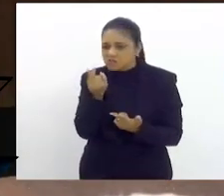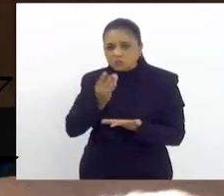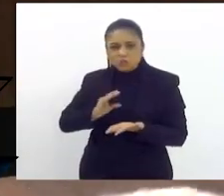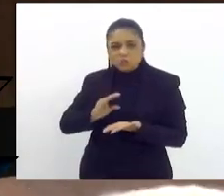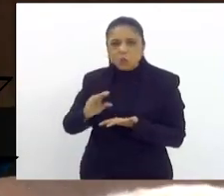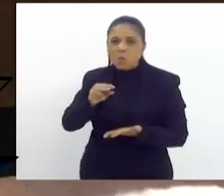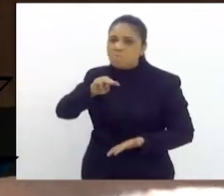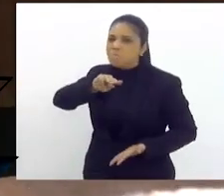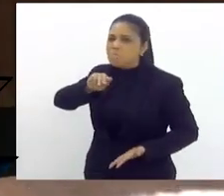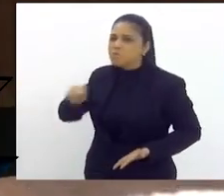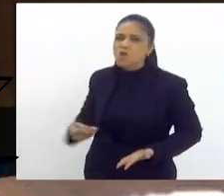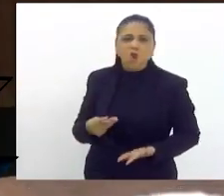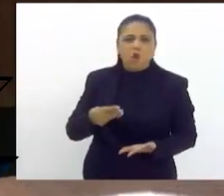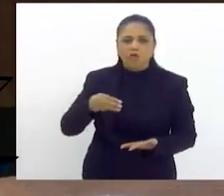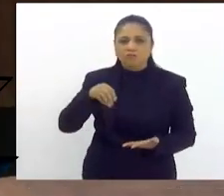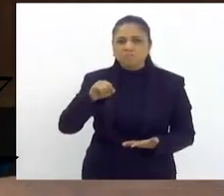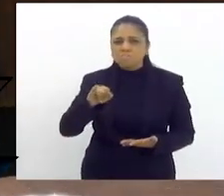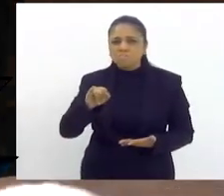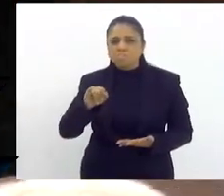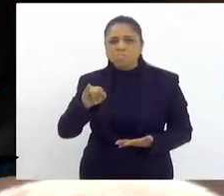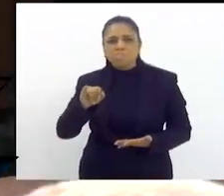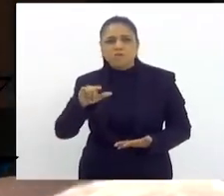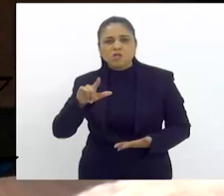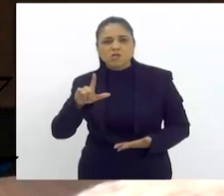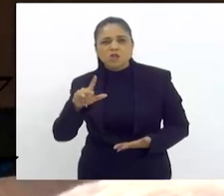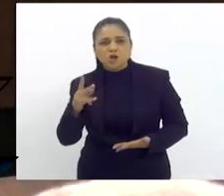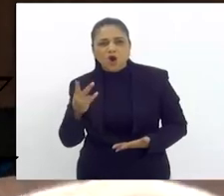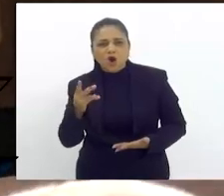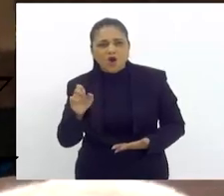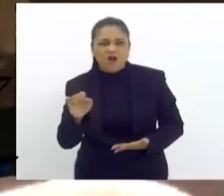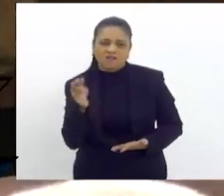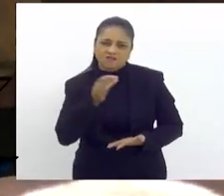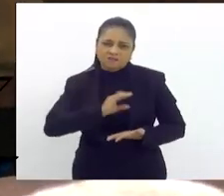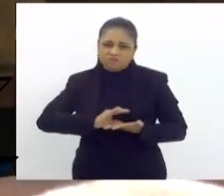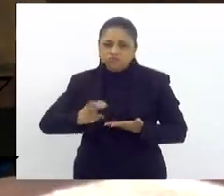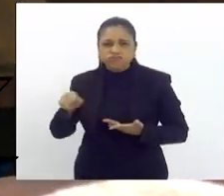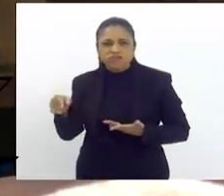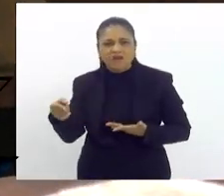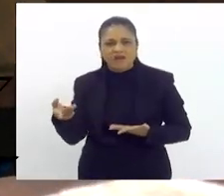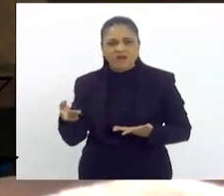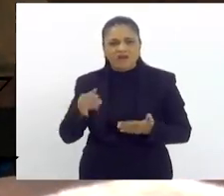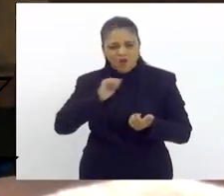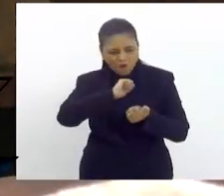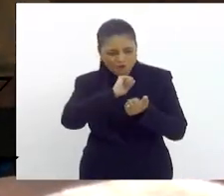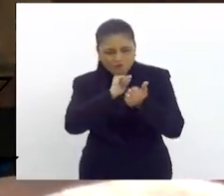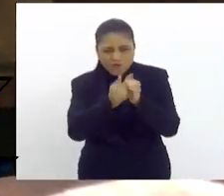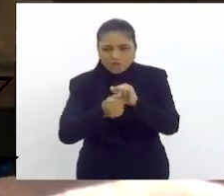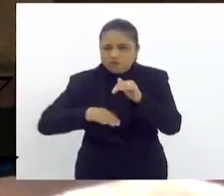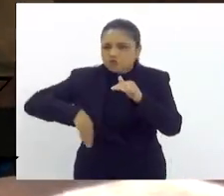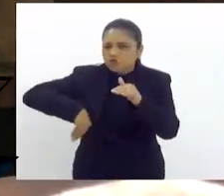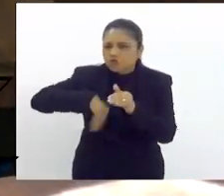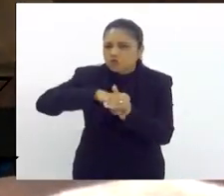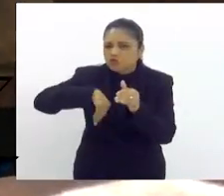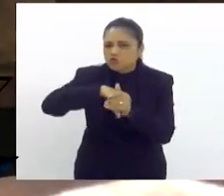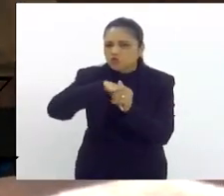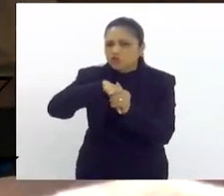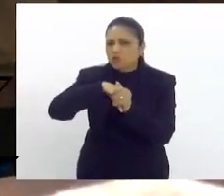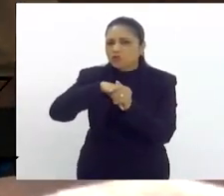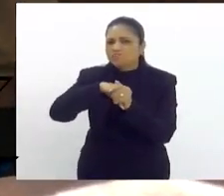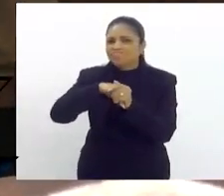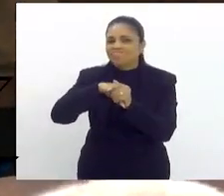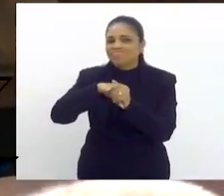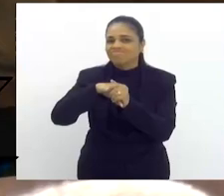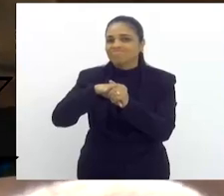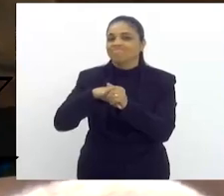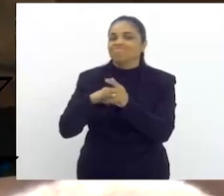é importante que se diga isso porque o futebol deputados e deputadas é gerador de